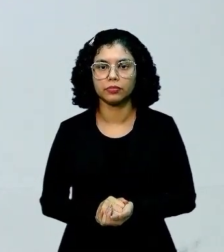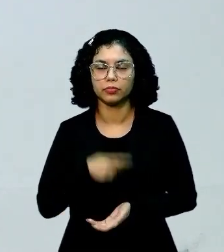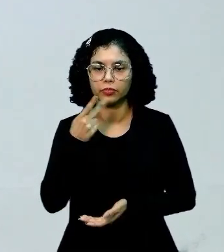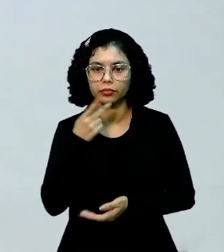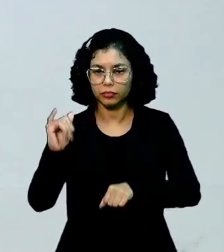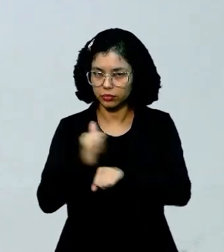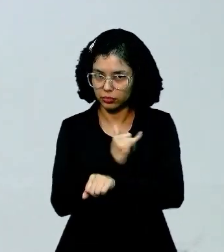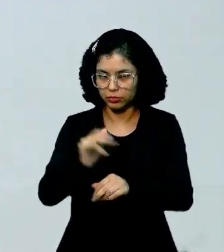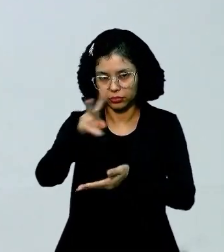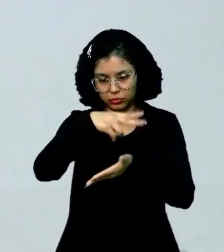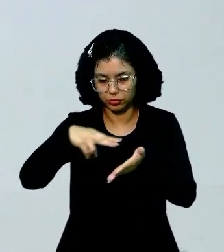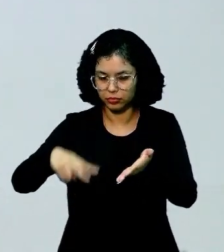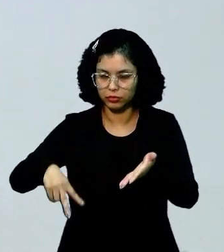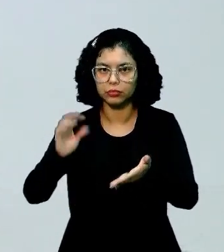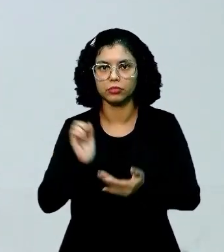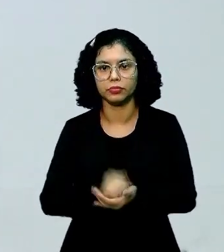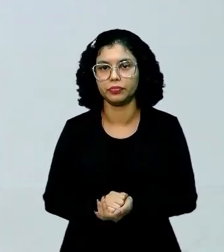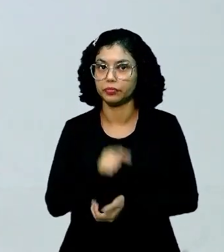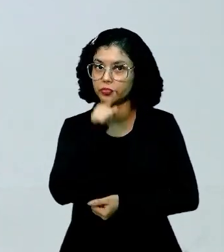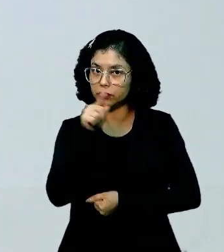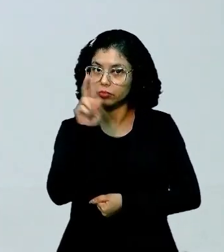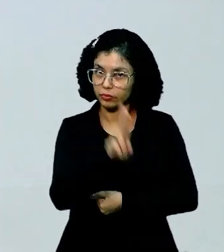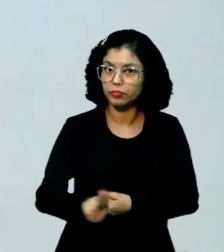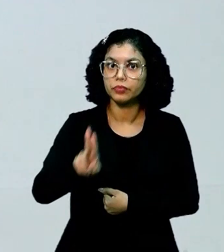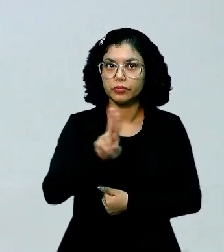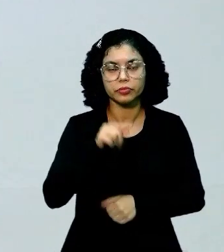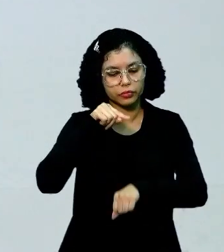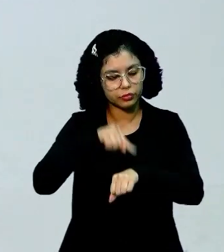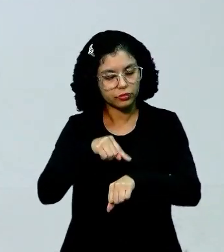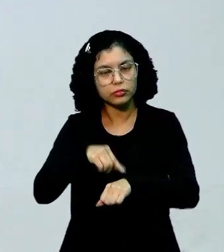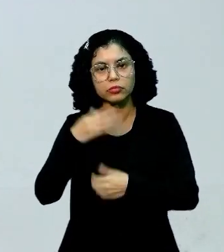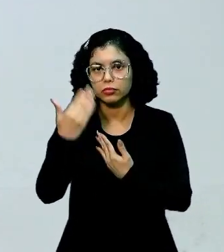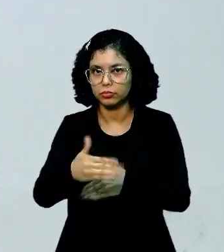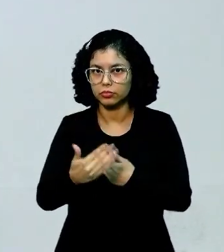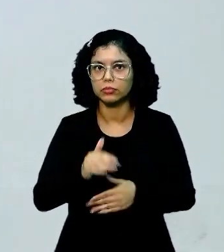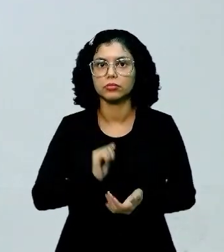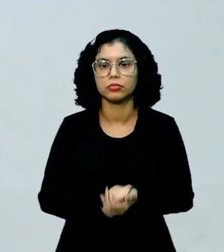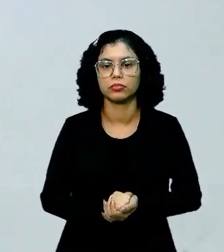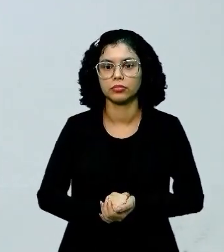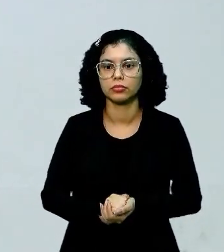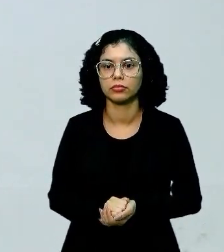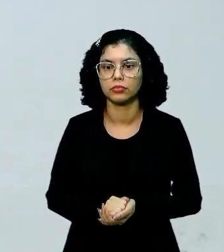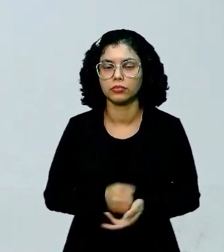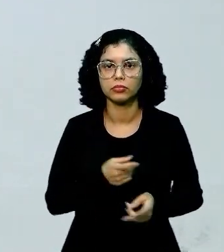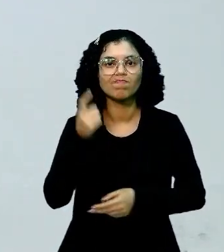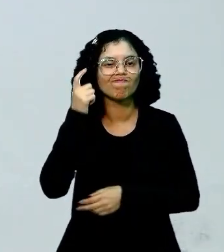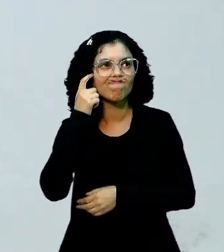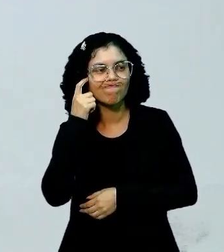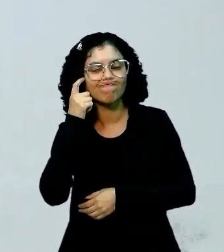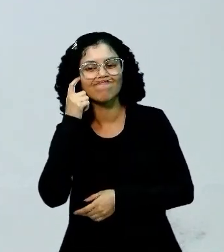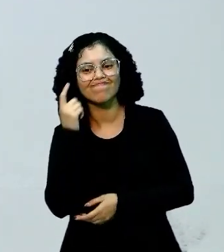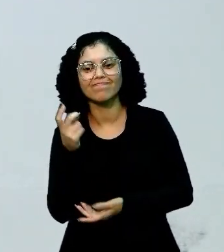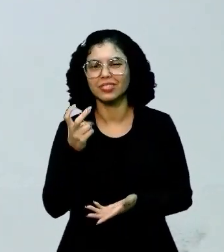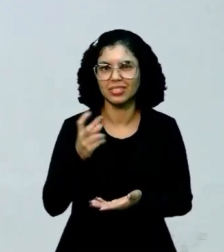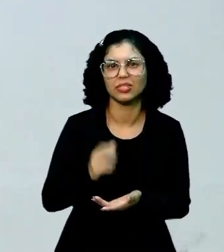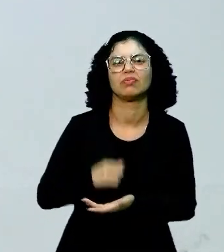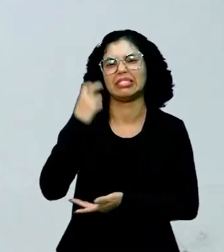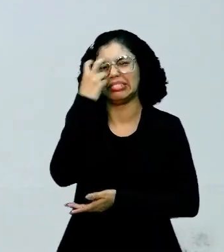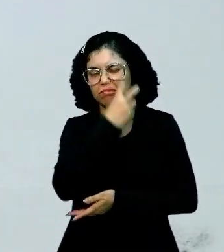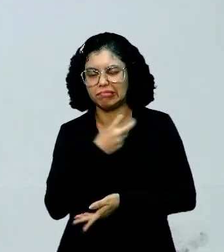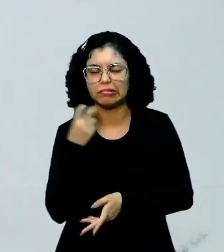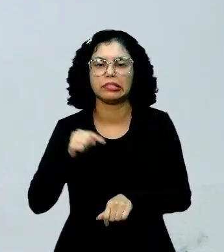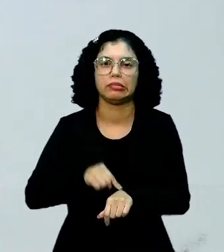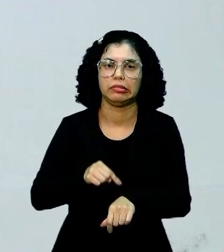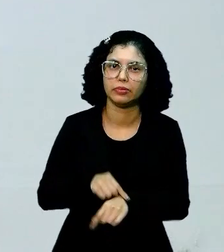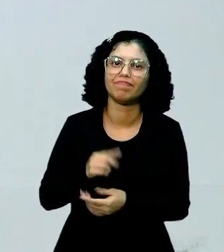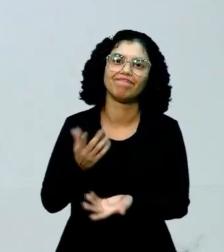falar de algumas estratégias de leitura, né, para você otimizar o seu tempo de prova. Porque a gente pensa assim, 5 horas e meia, né, de prova